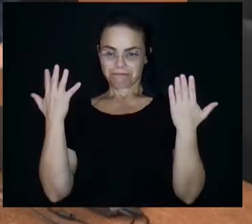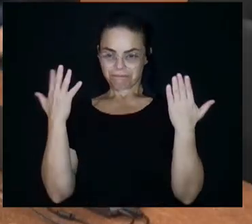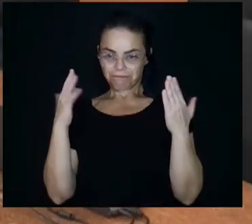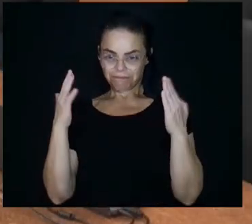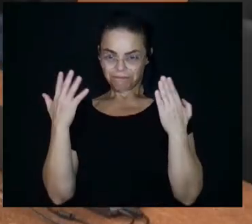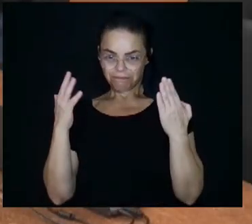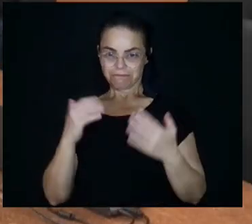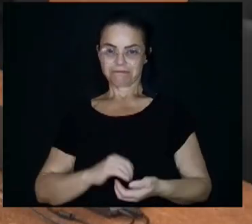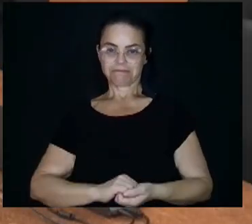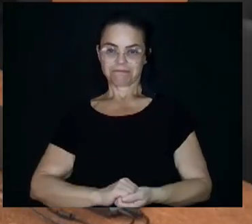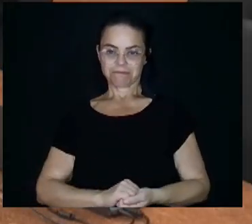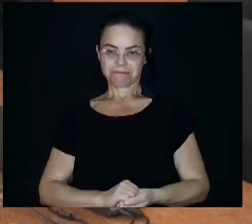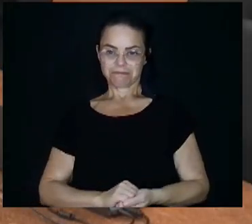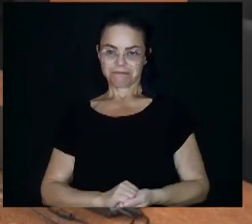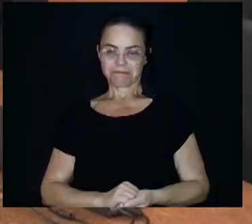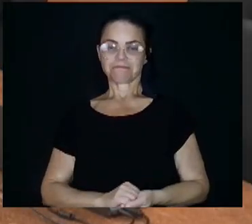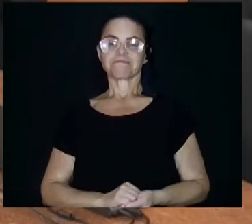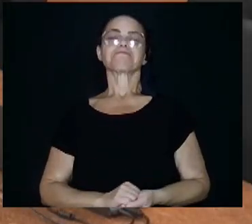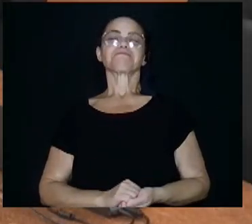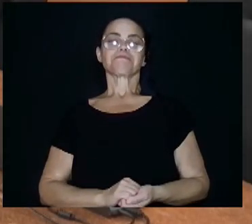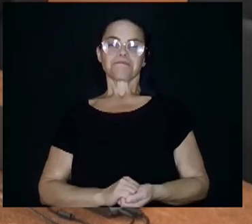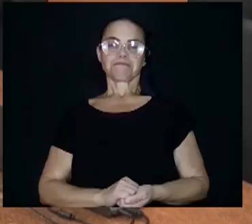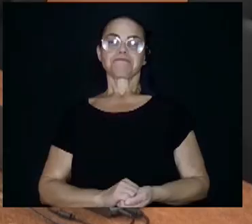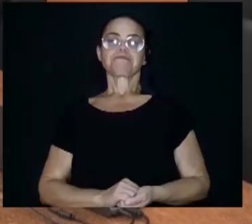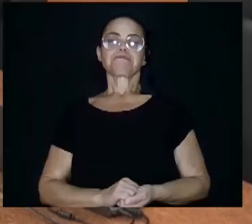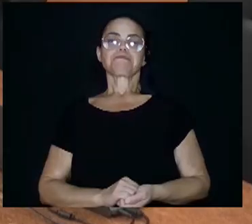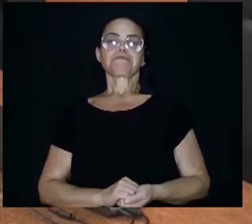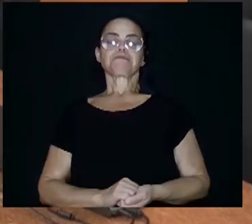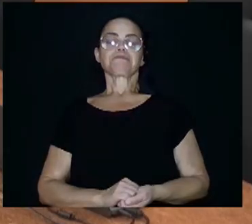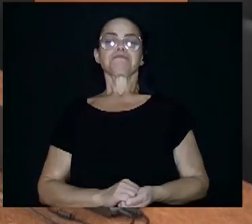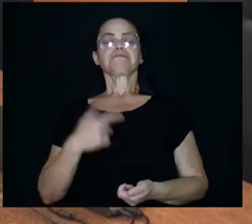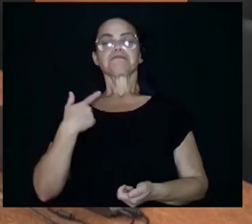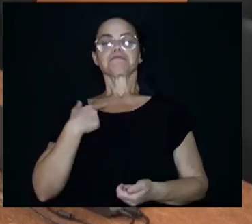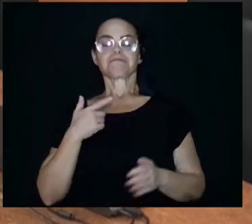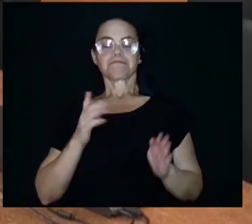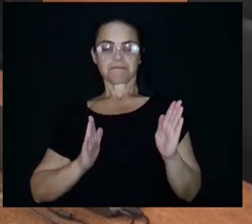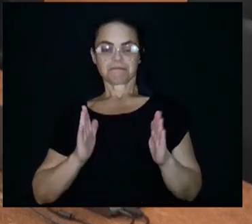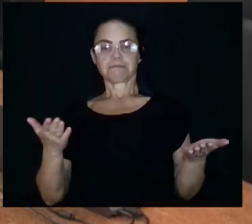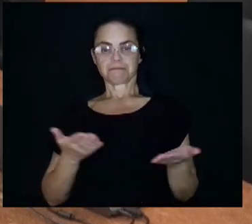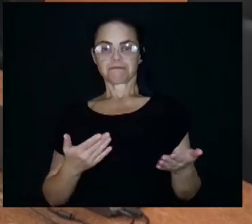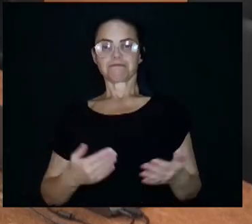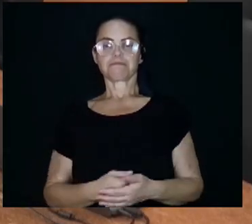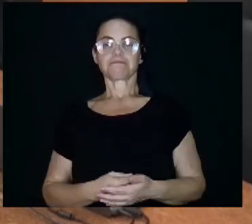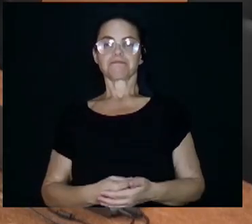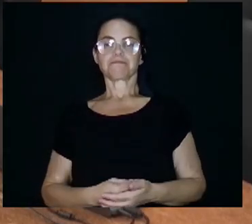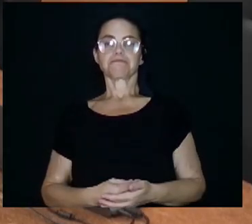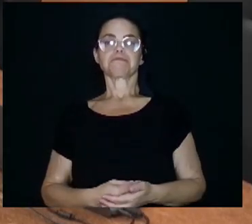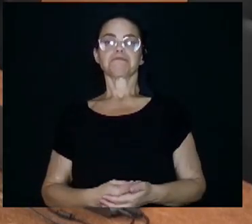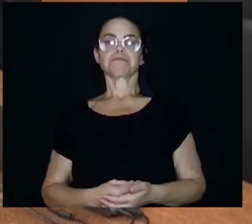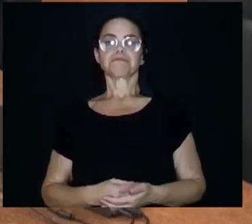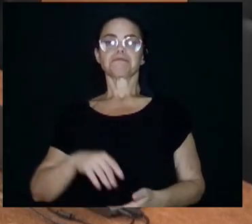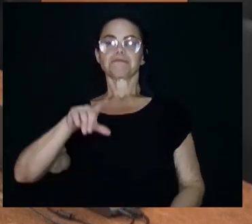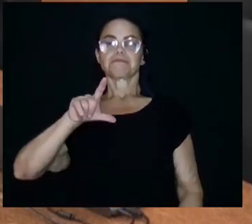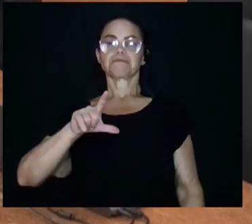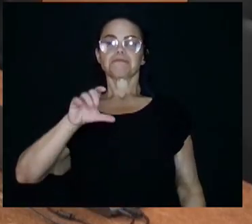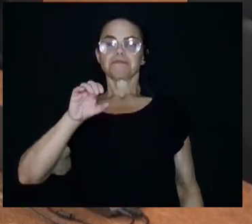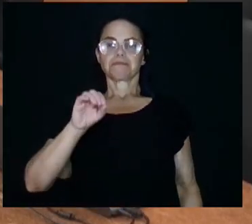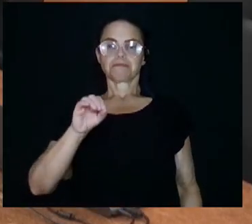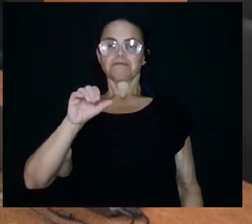Obrigada, Luiz. A gente está no período agora de apresentação da LOA, né, que é a Lei Orçamentária.